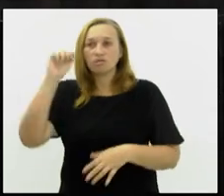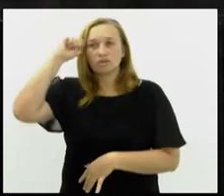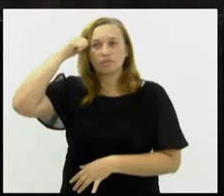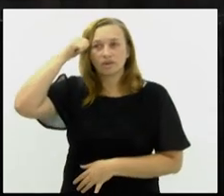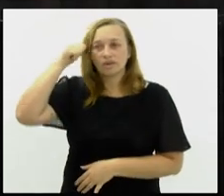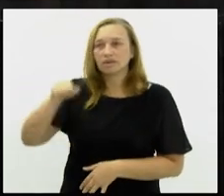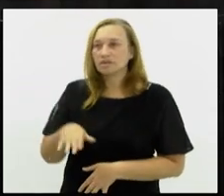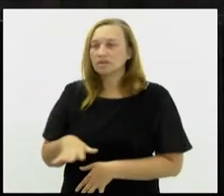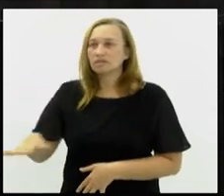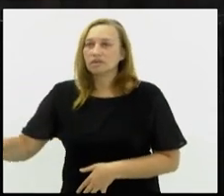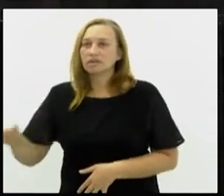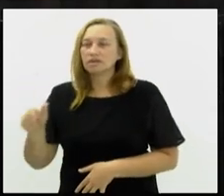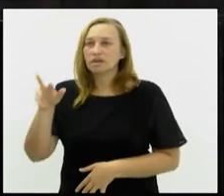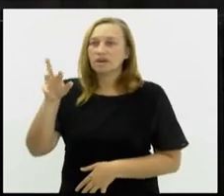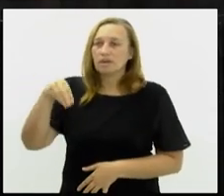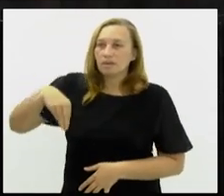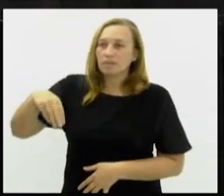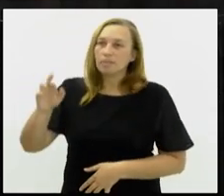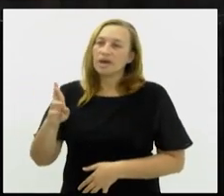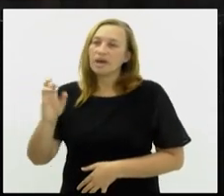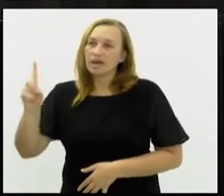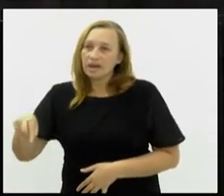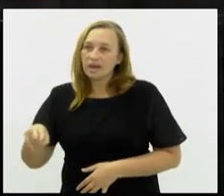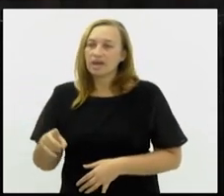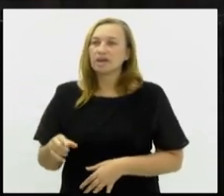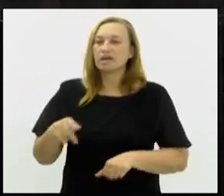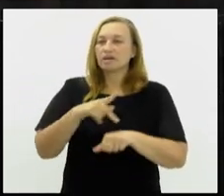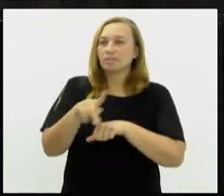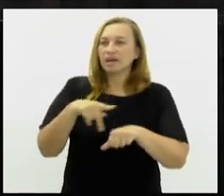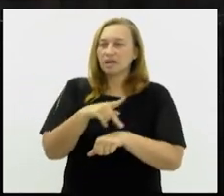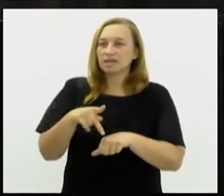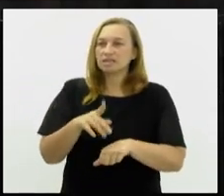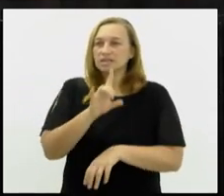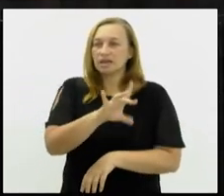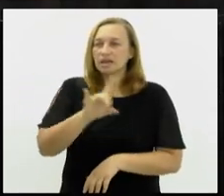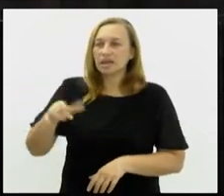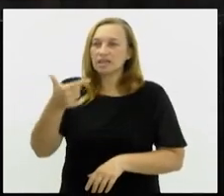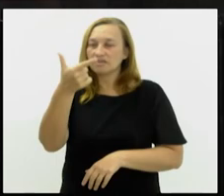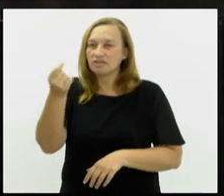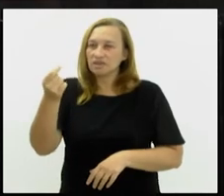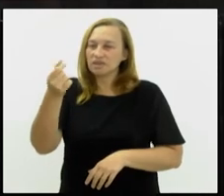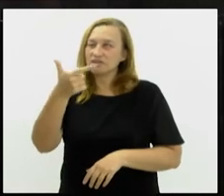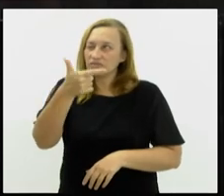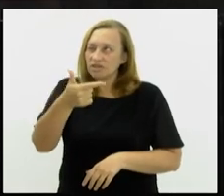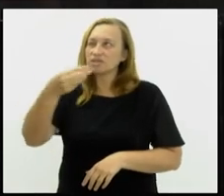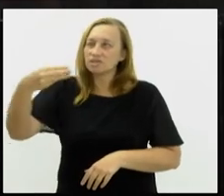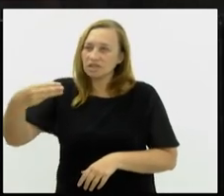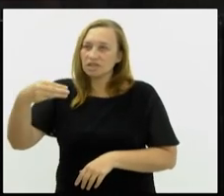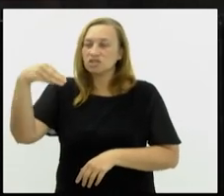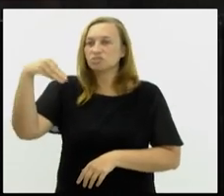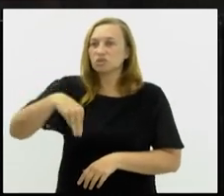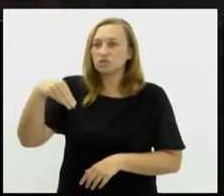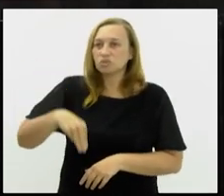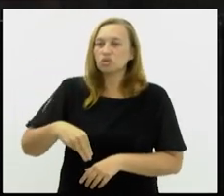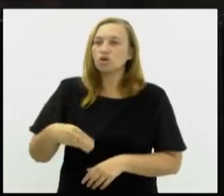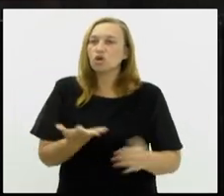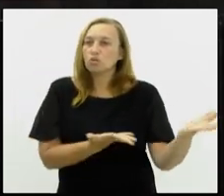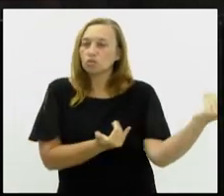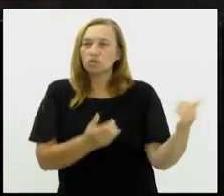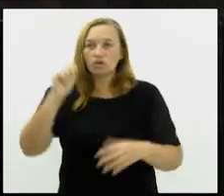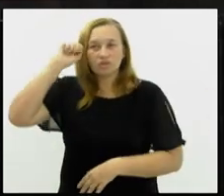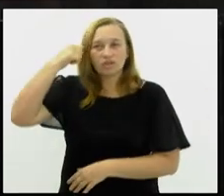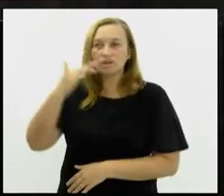da favela da Maré, que nesse país, a cada 23 minutos, um jovem negro é assassinado por uma